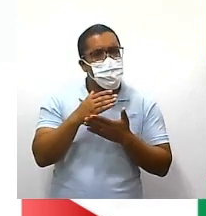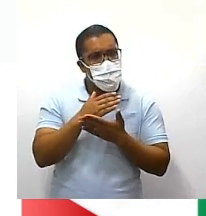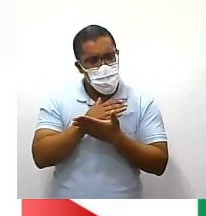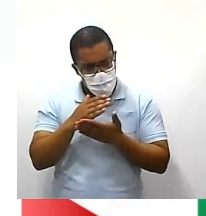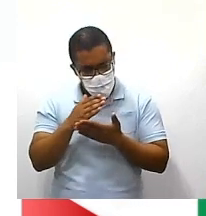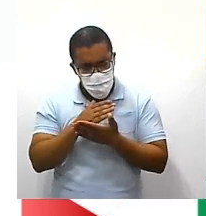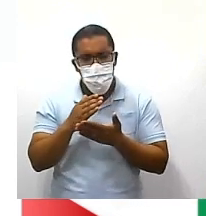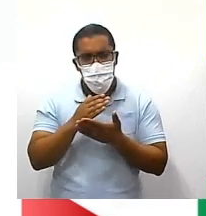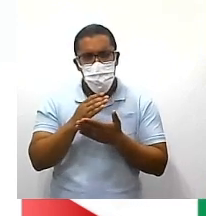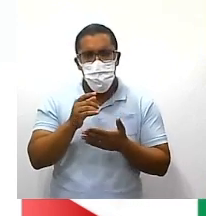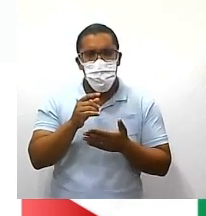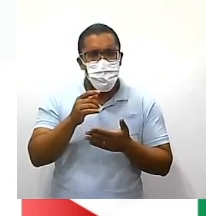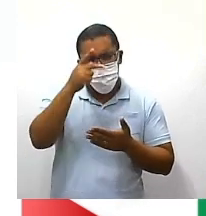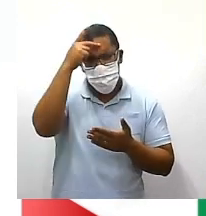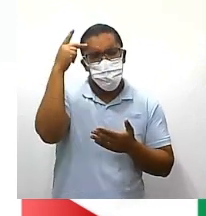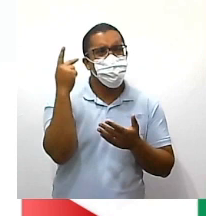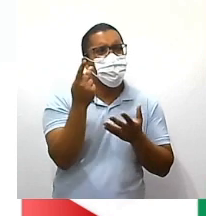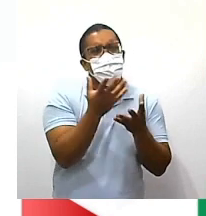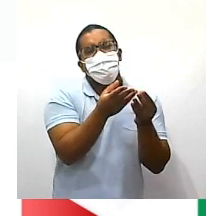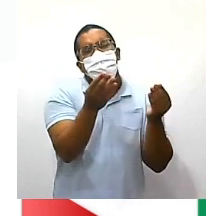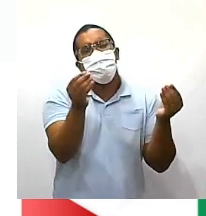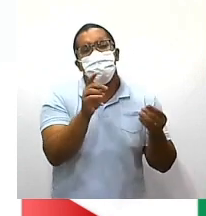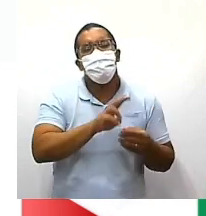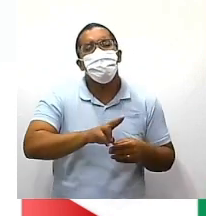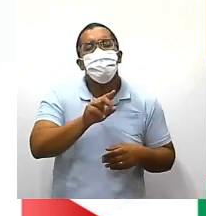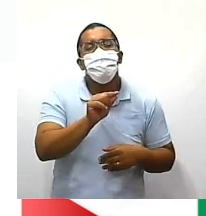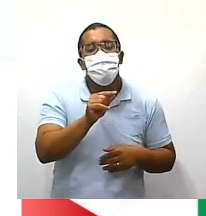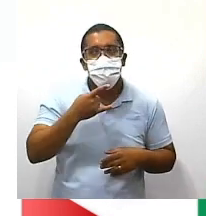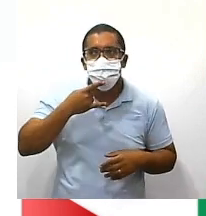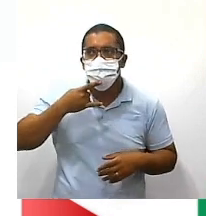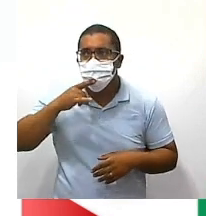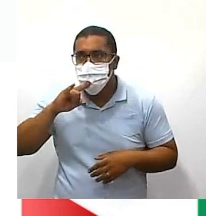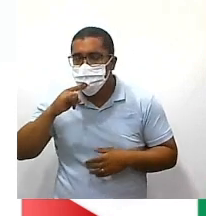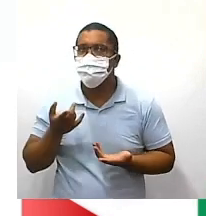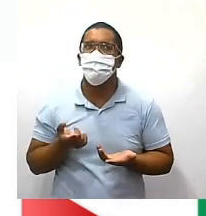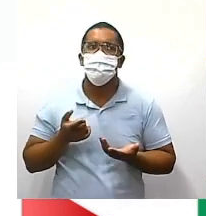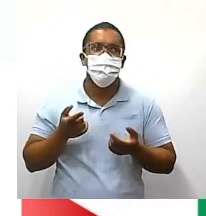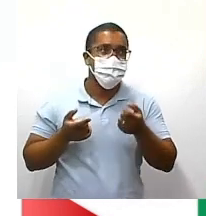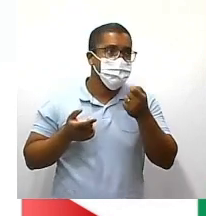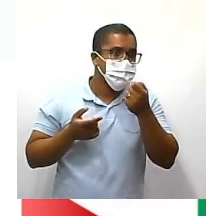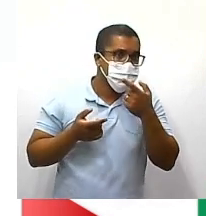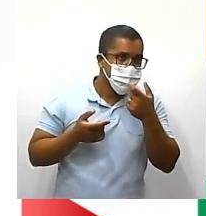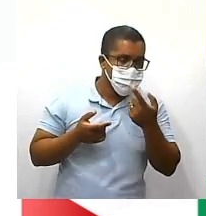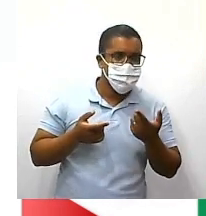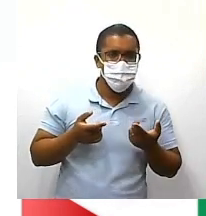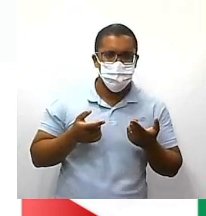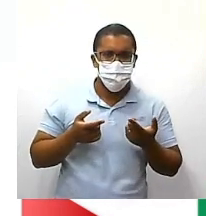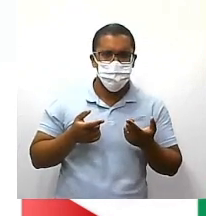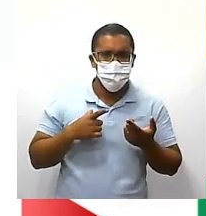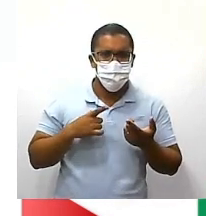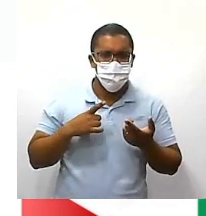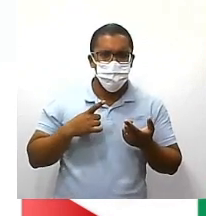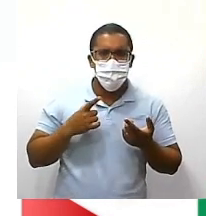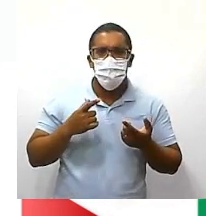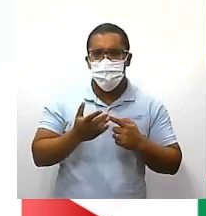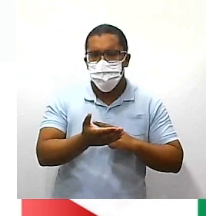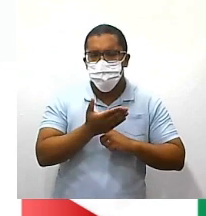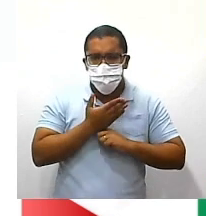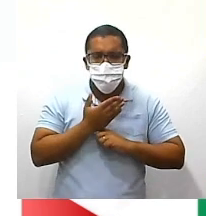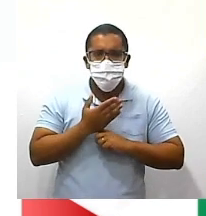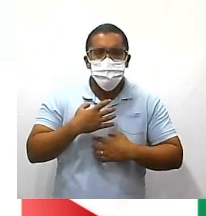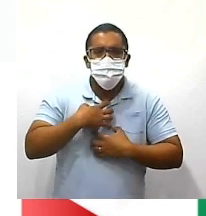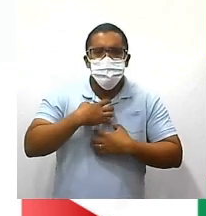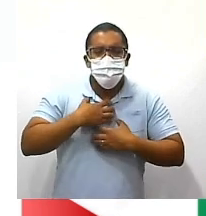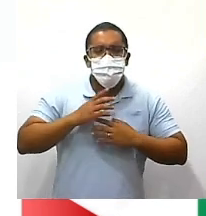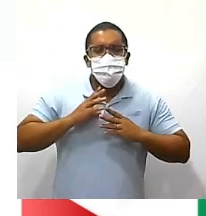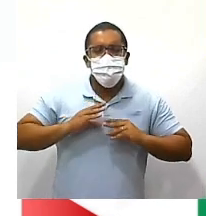muito utilizadas pela população, como o álcool, sedativo, anestésicos em geral, morfina